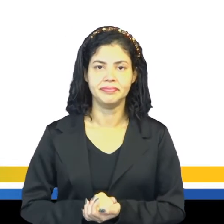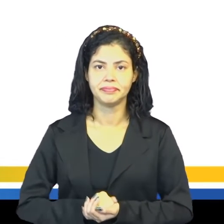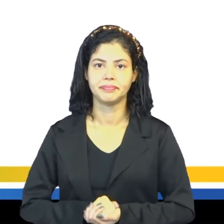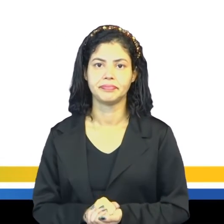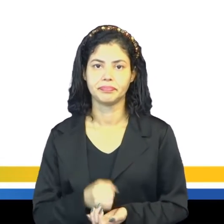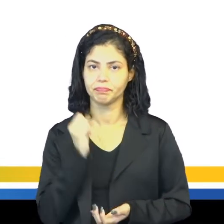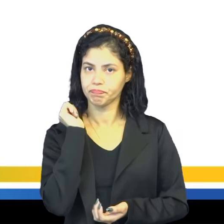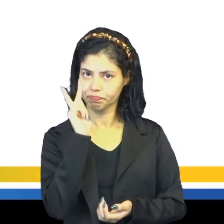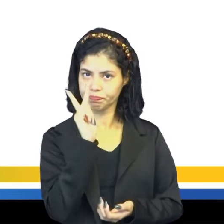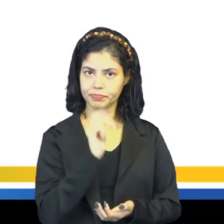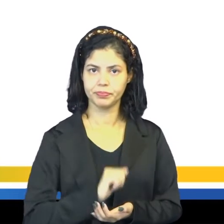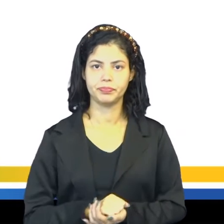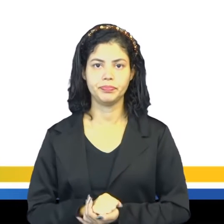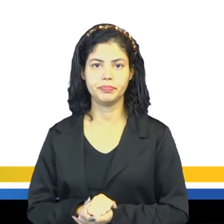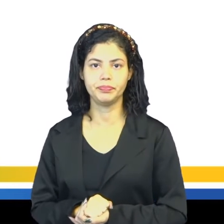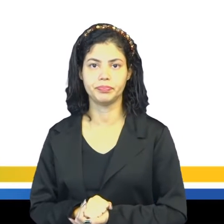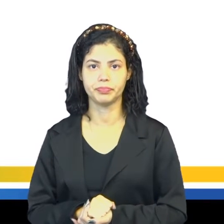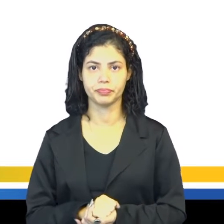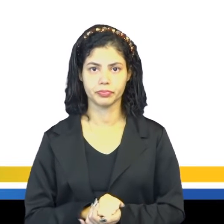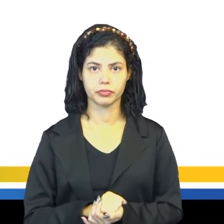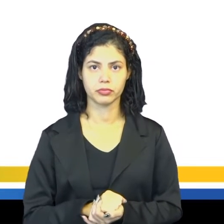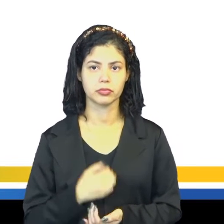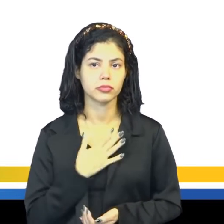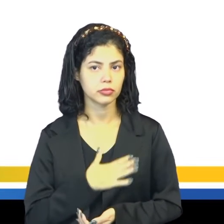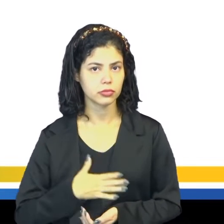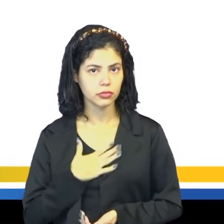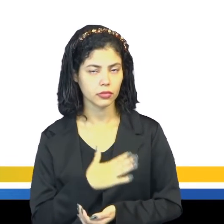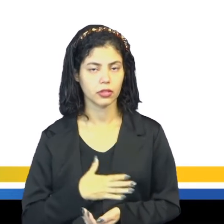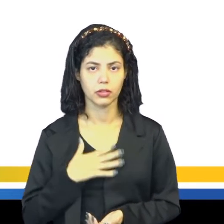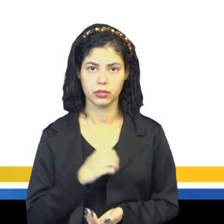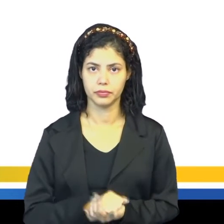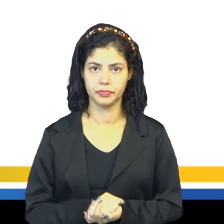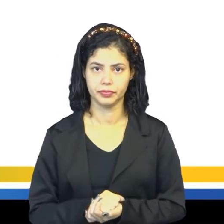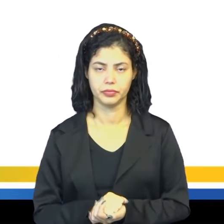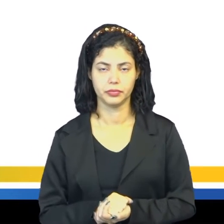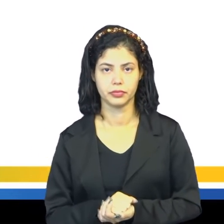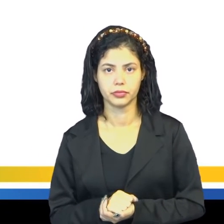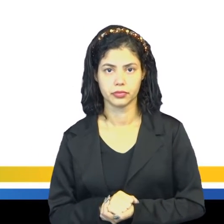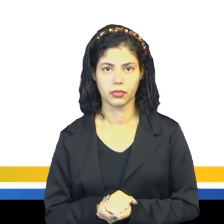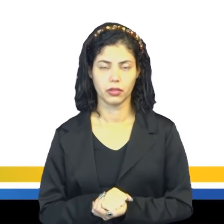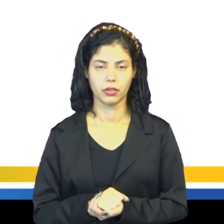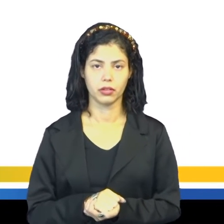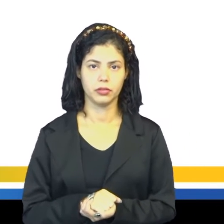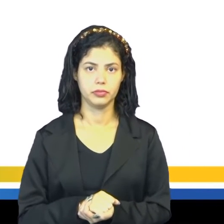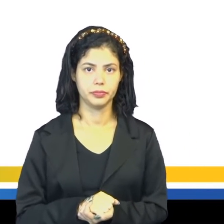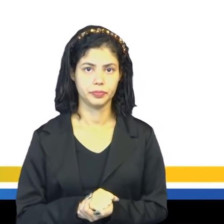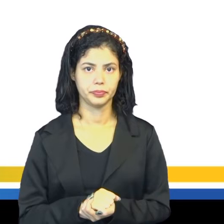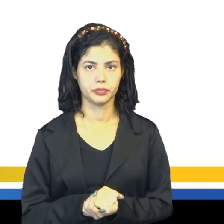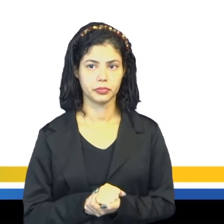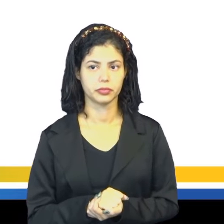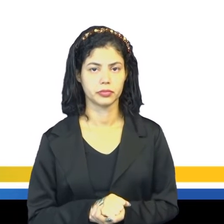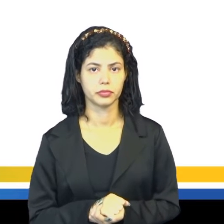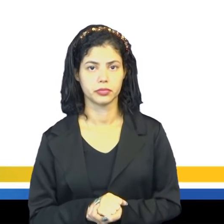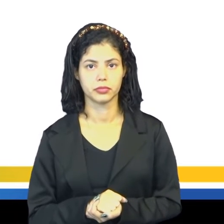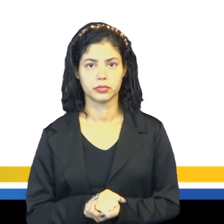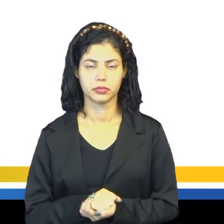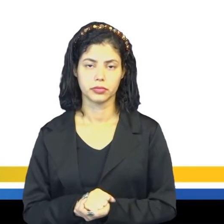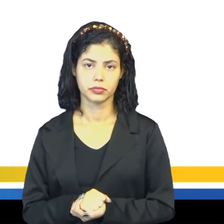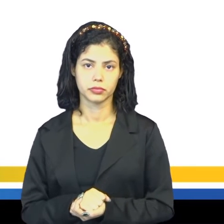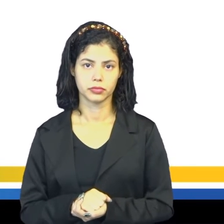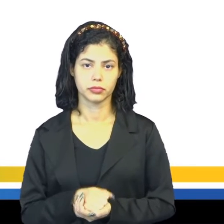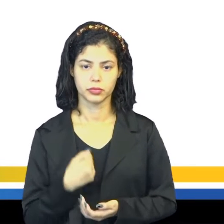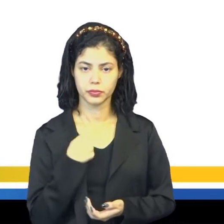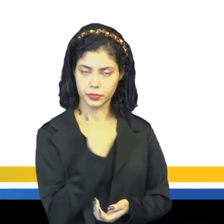restaurant. Ok? Eu gosto, I like watching funny videos and I love